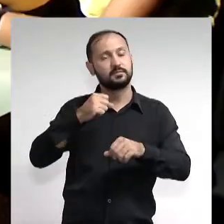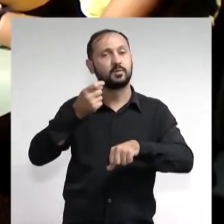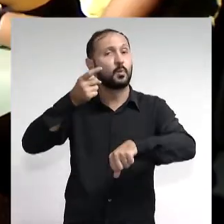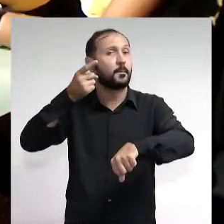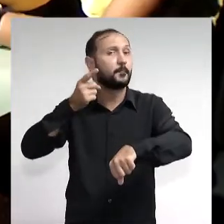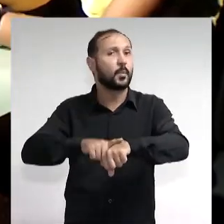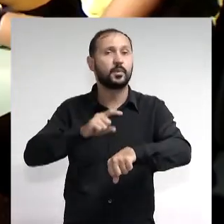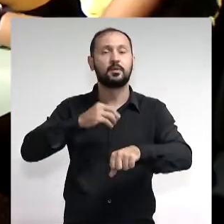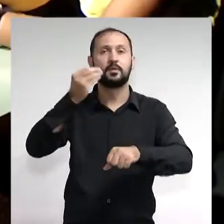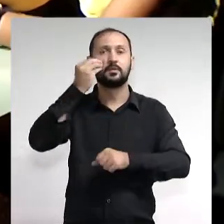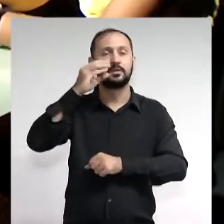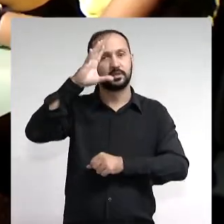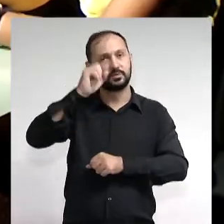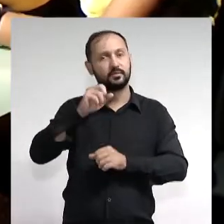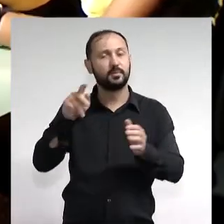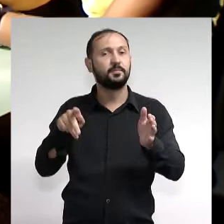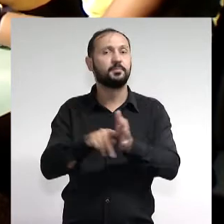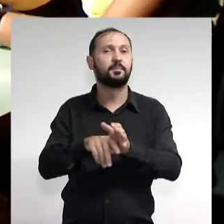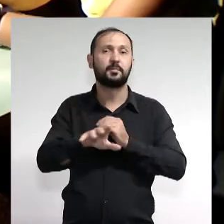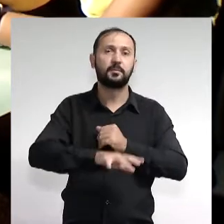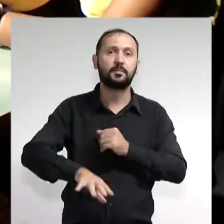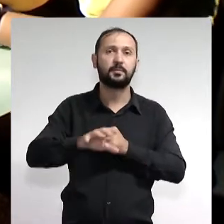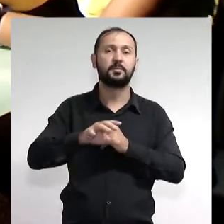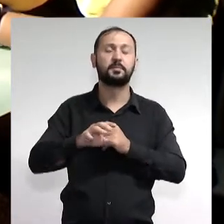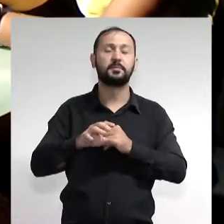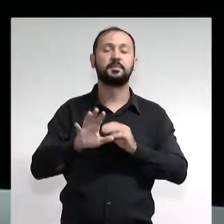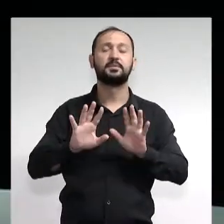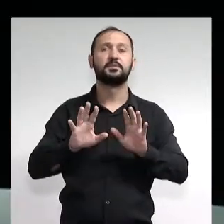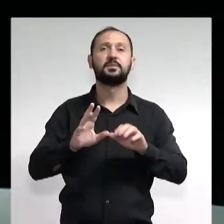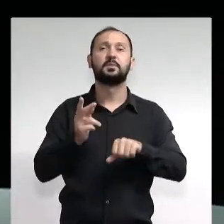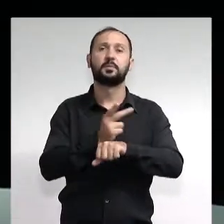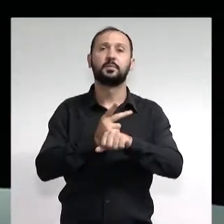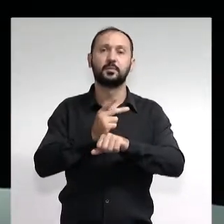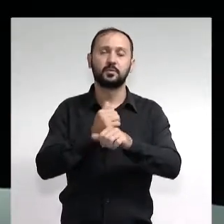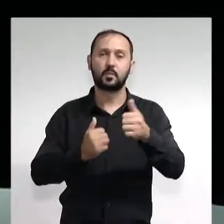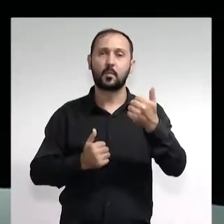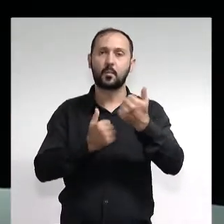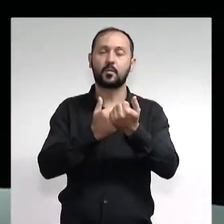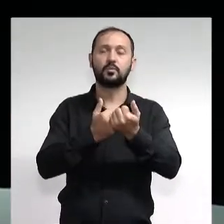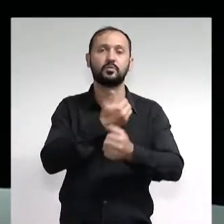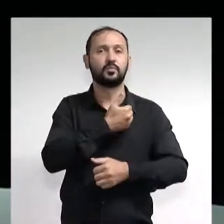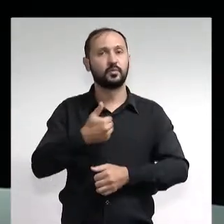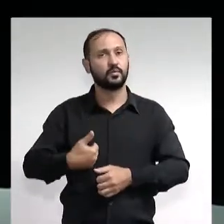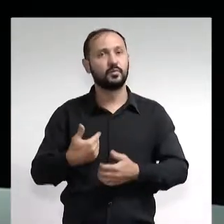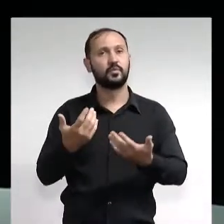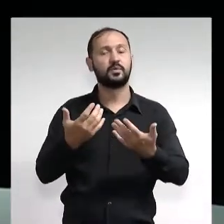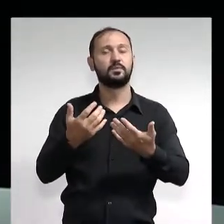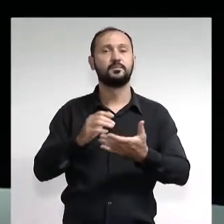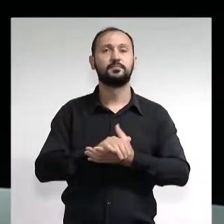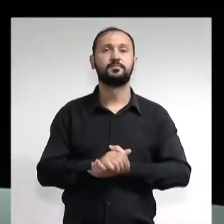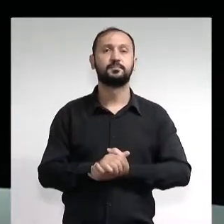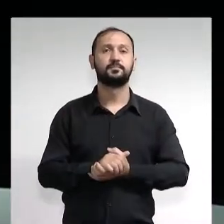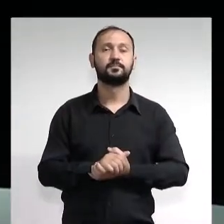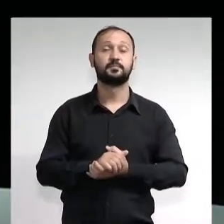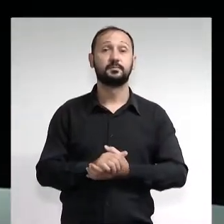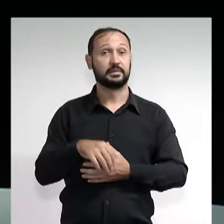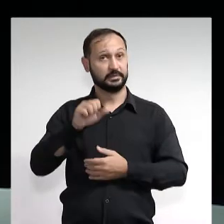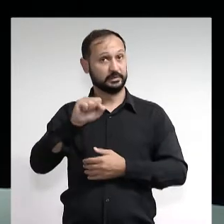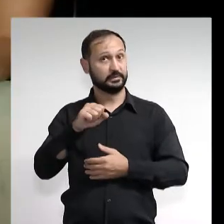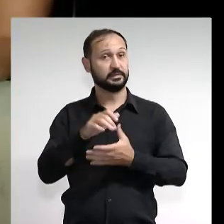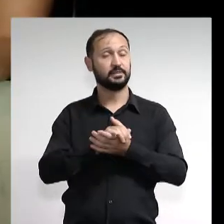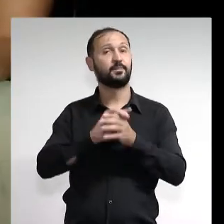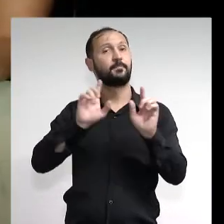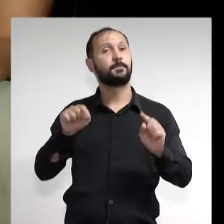uma solução mais local, que ele tenta resolver ali mesmo, sem buscar suporte dos próprios governos ou de uma